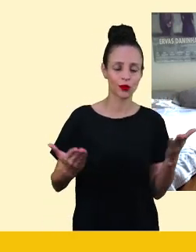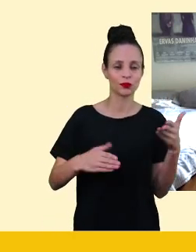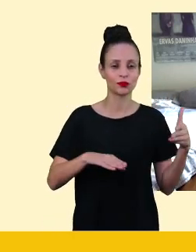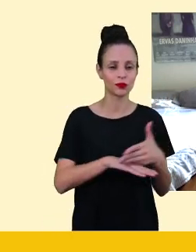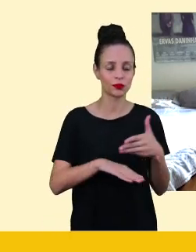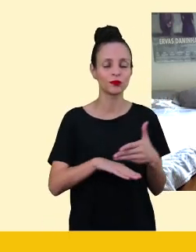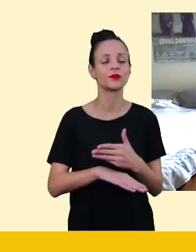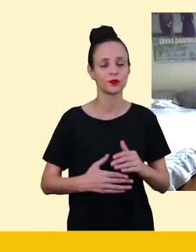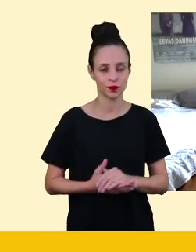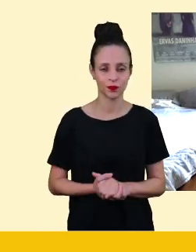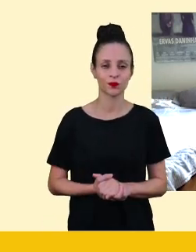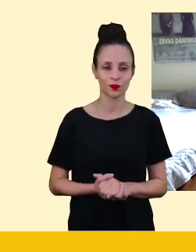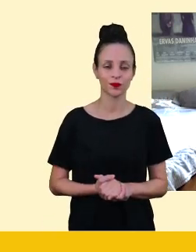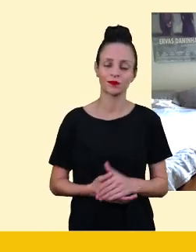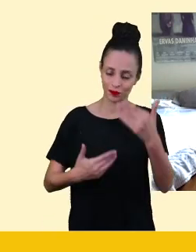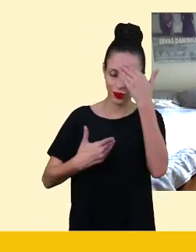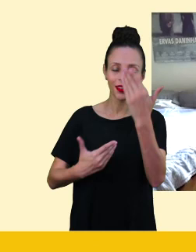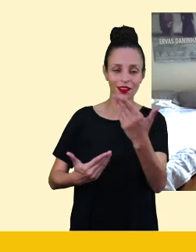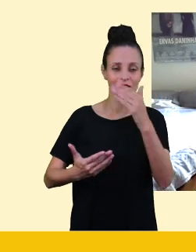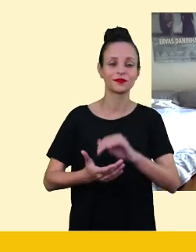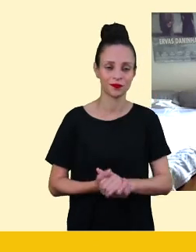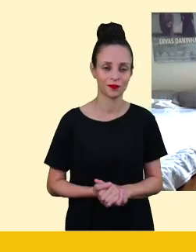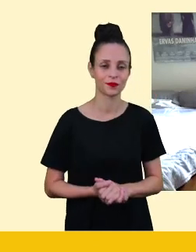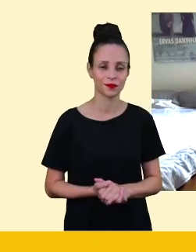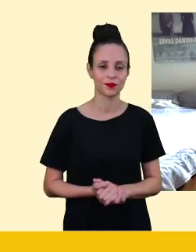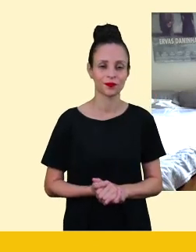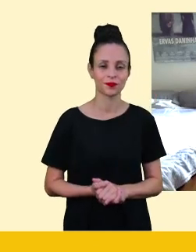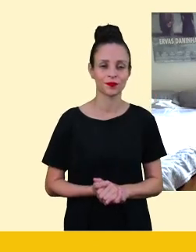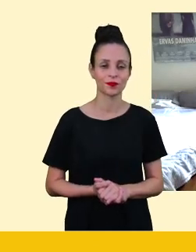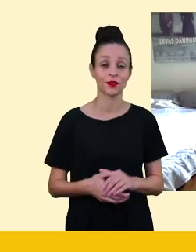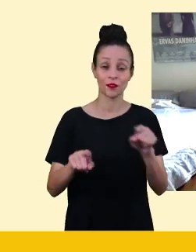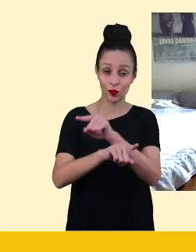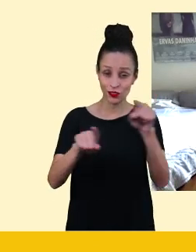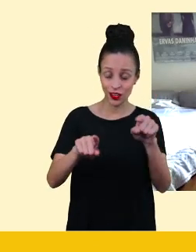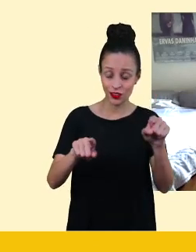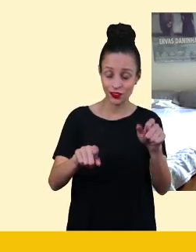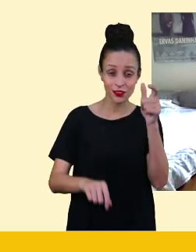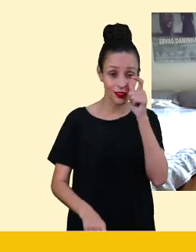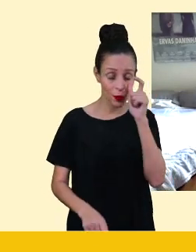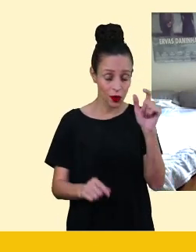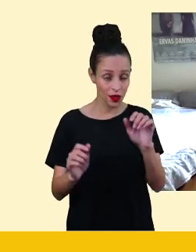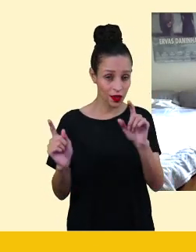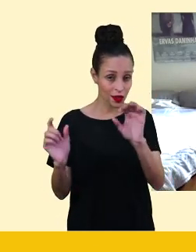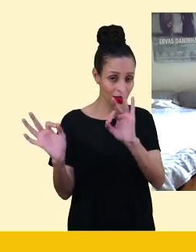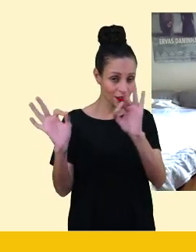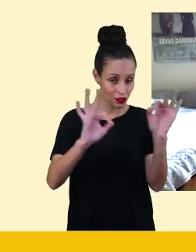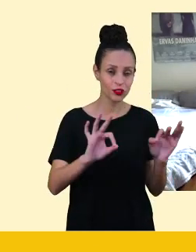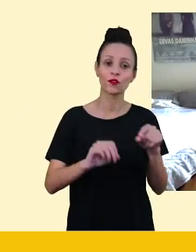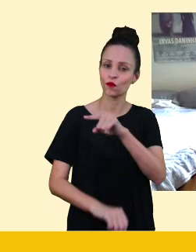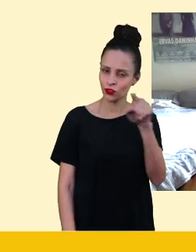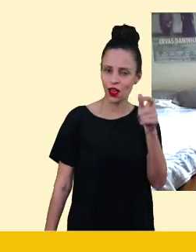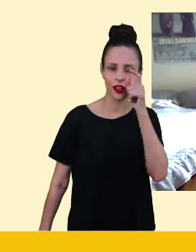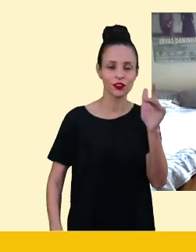Edivaldo. Camila. Obrigada, Camila. E é para vocês que estão nos assistindo, espero que assistam A Flecha e